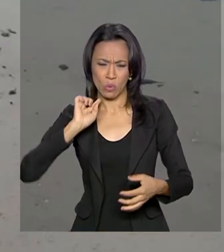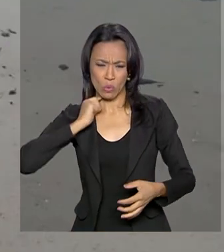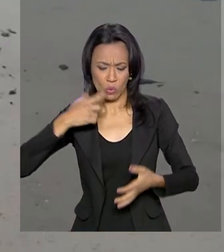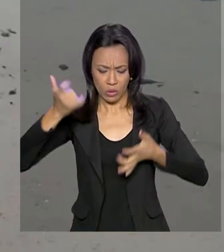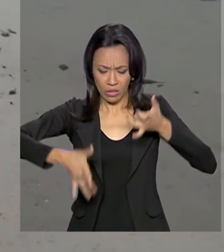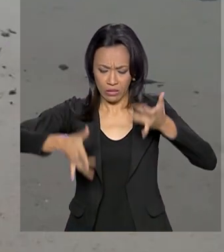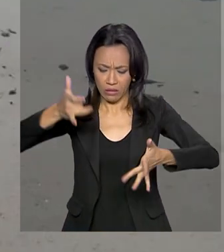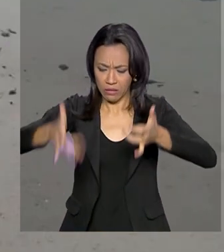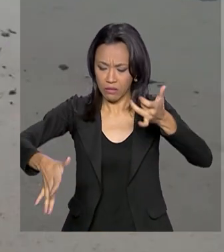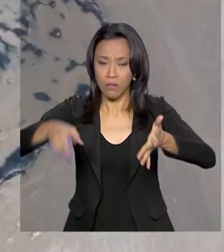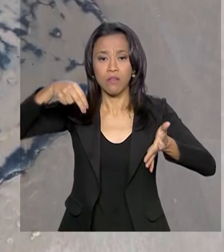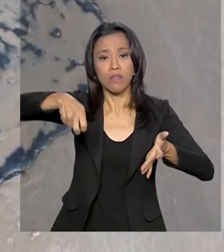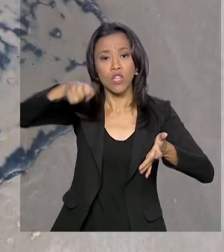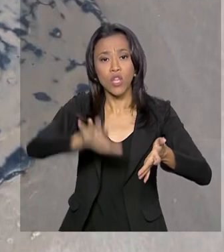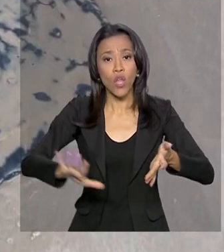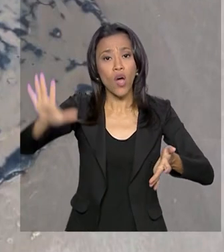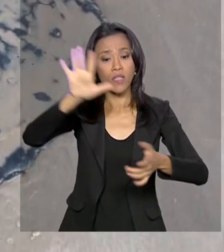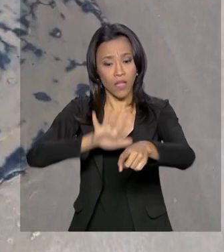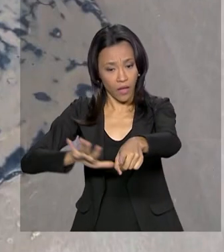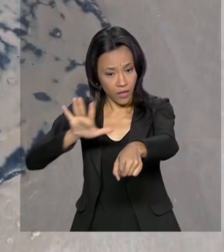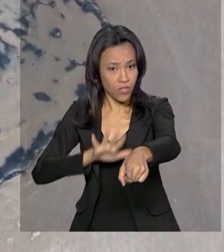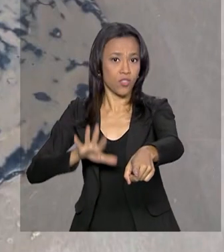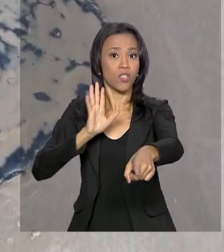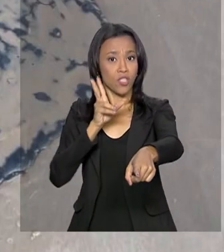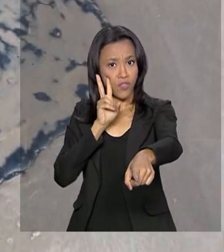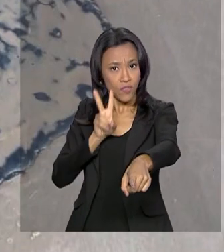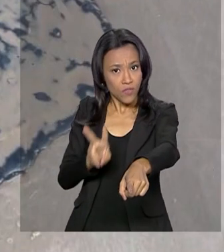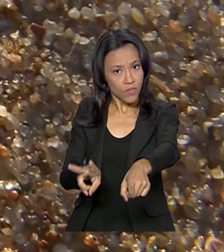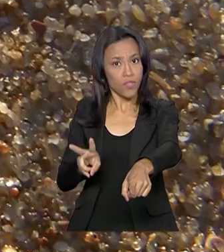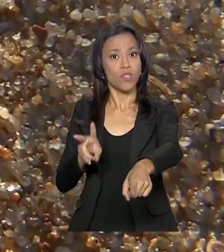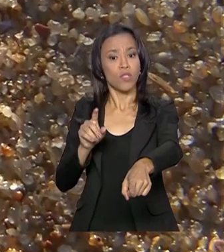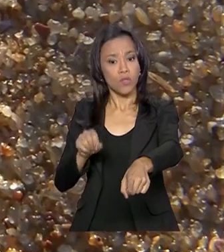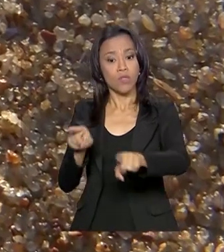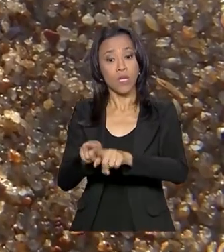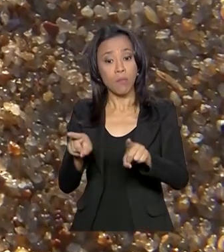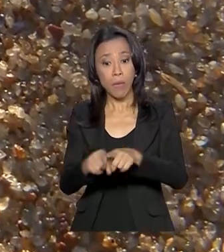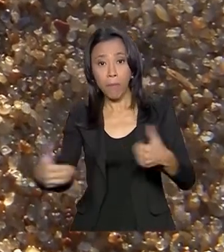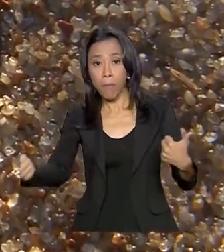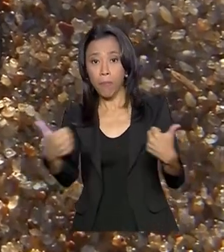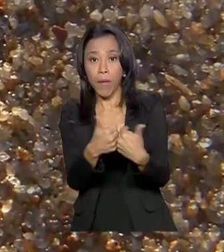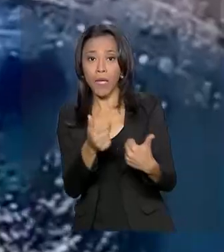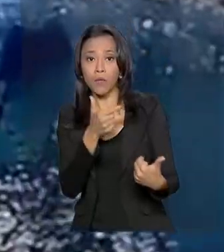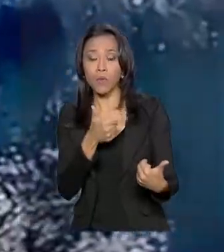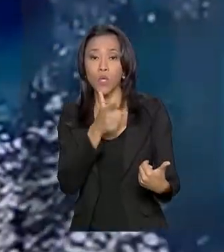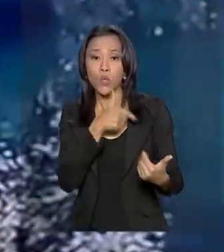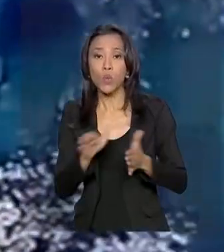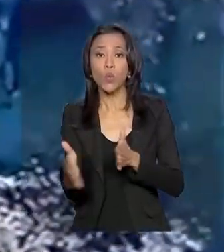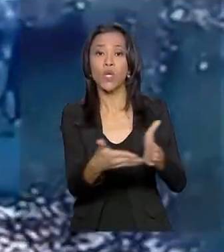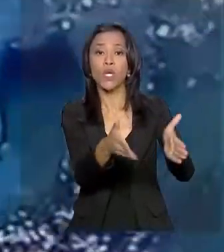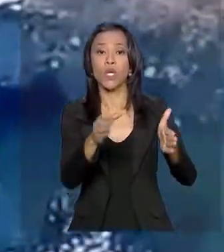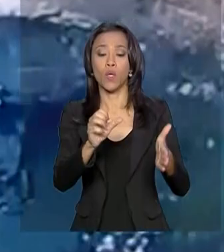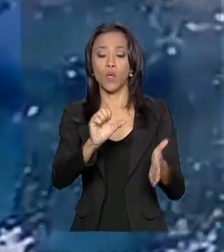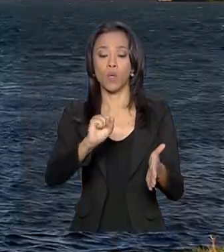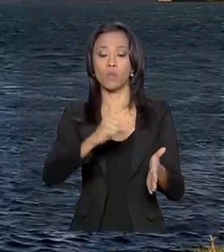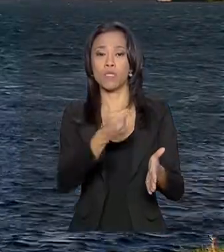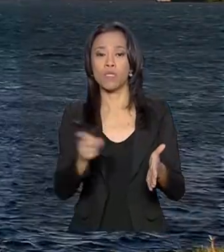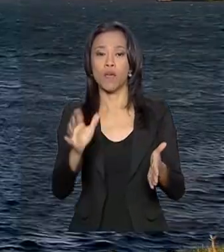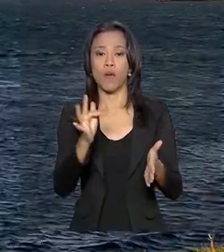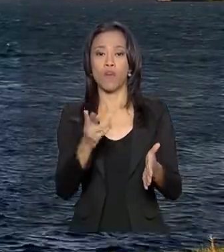nas praias do nordeste e chegaram a ser visualizadas na foz do rio são francisco na divisa de alagoas e